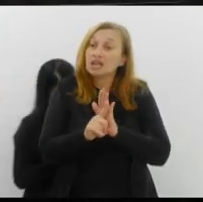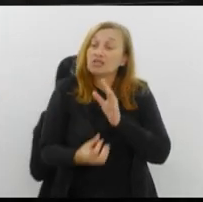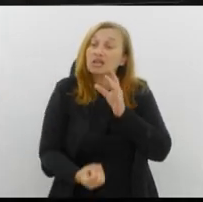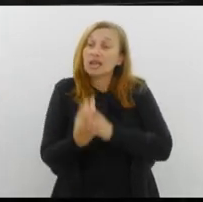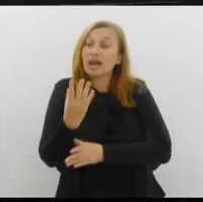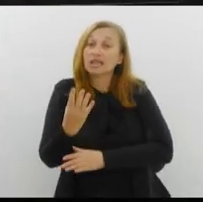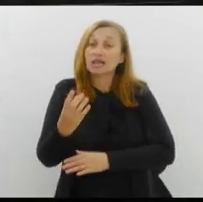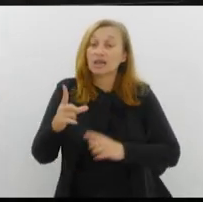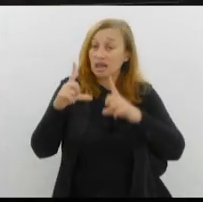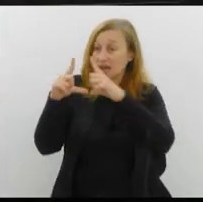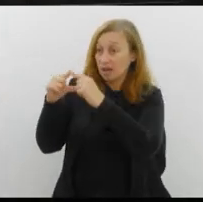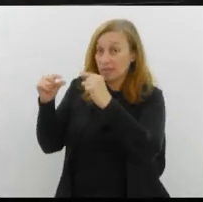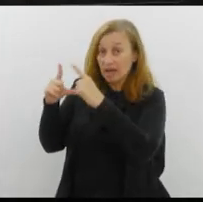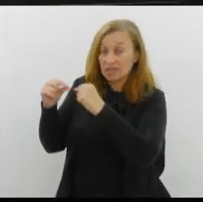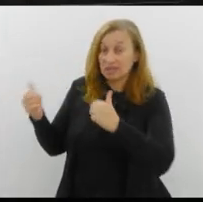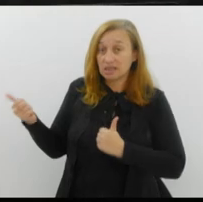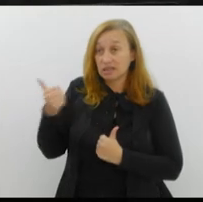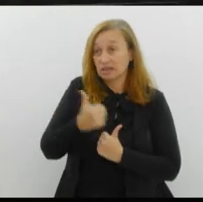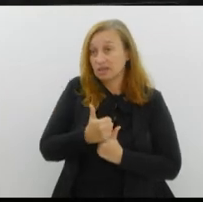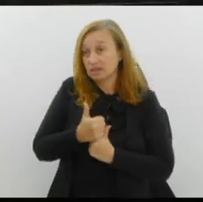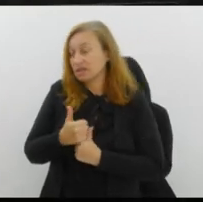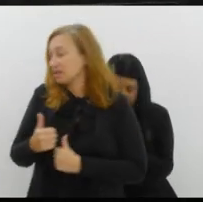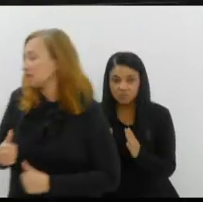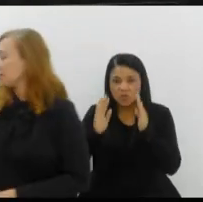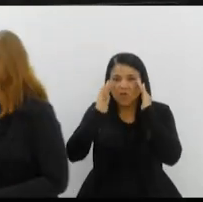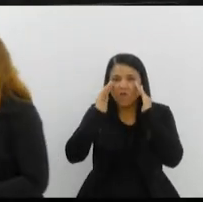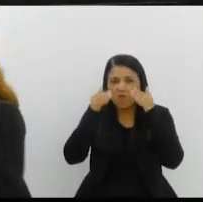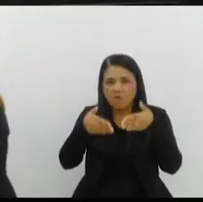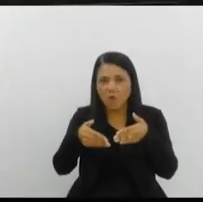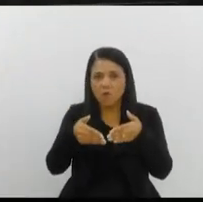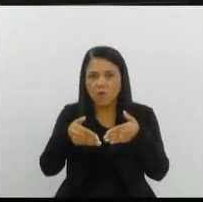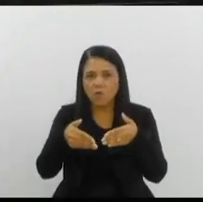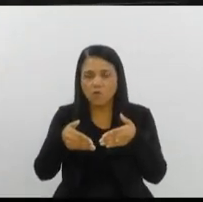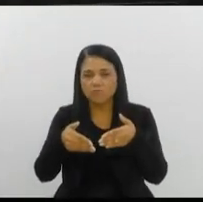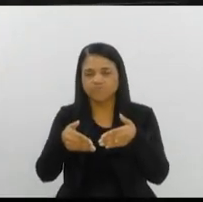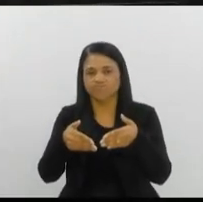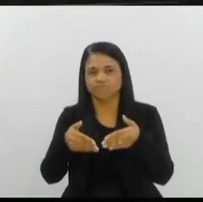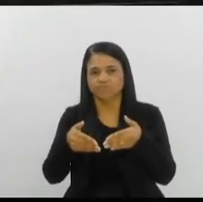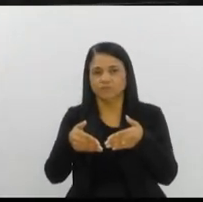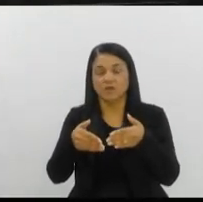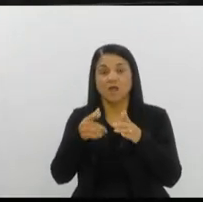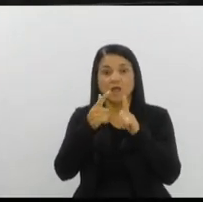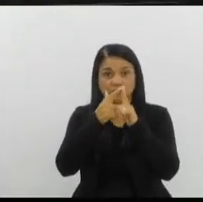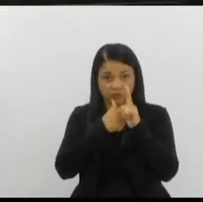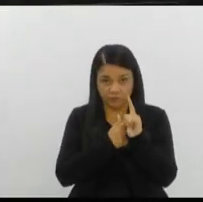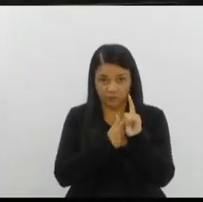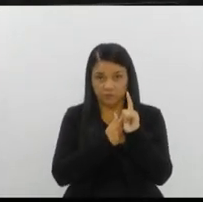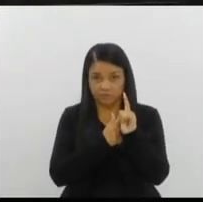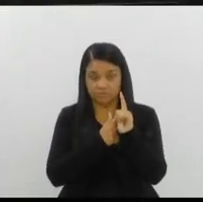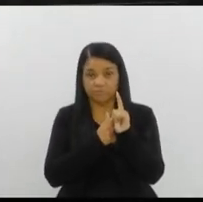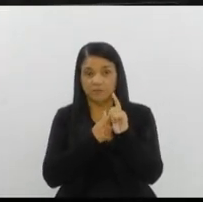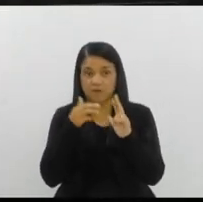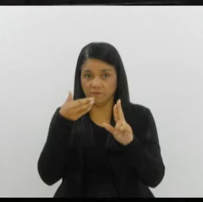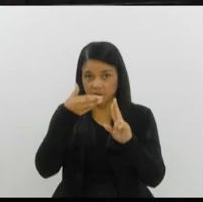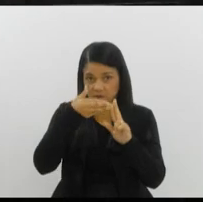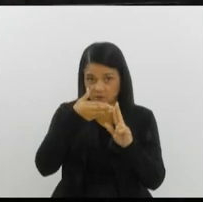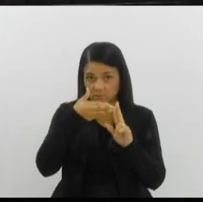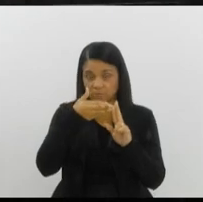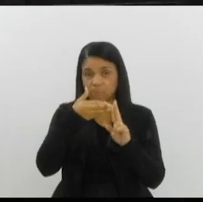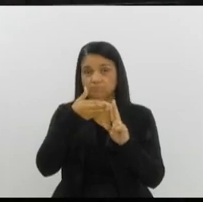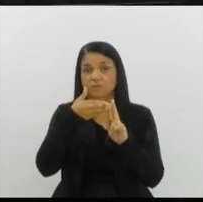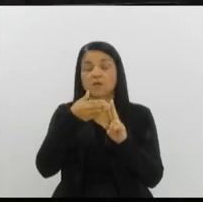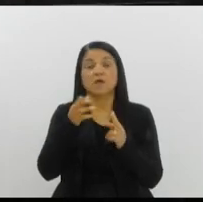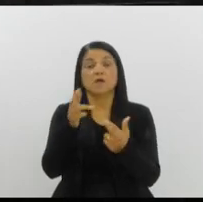Brasília colocam como foco central em relação à dívida a